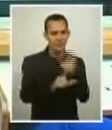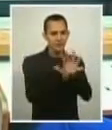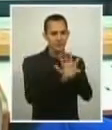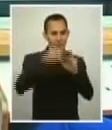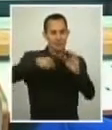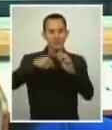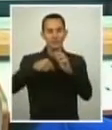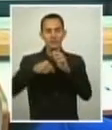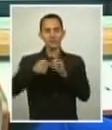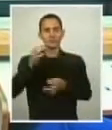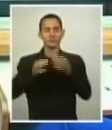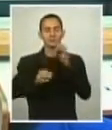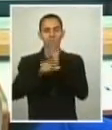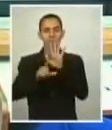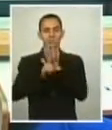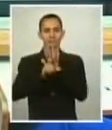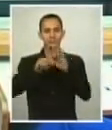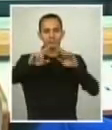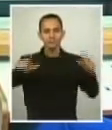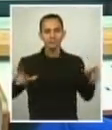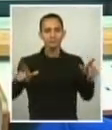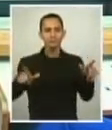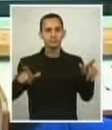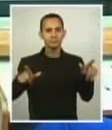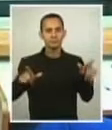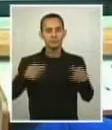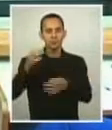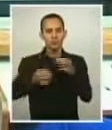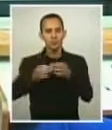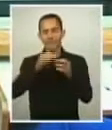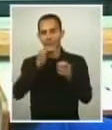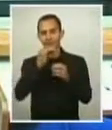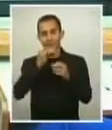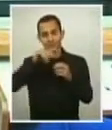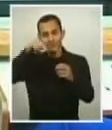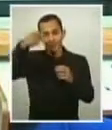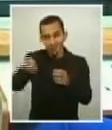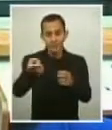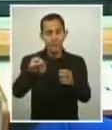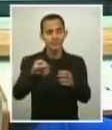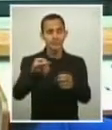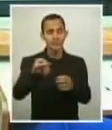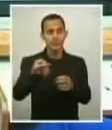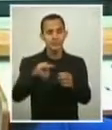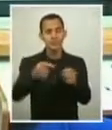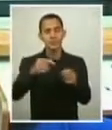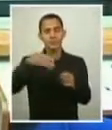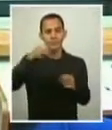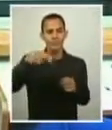e judiciário esse tema da divisão dos poderes foi depois retomado por